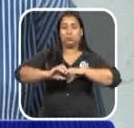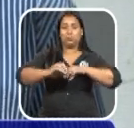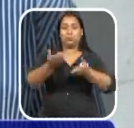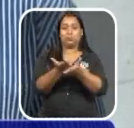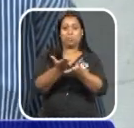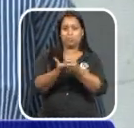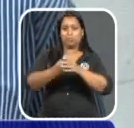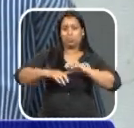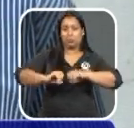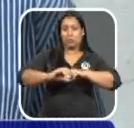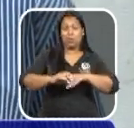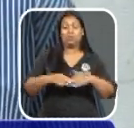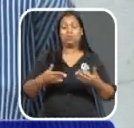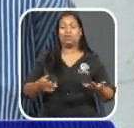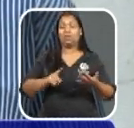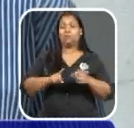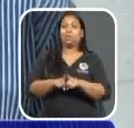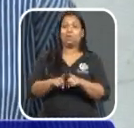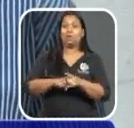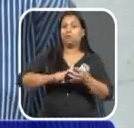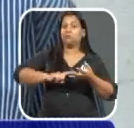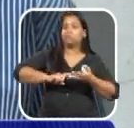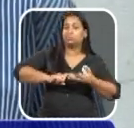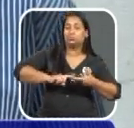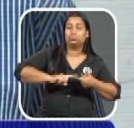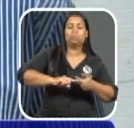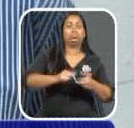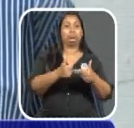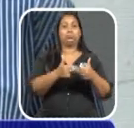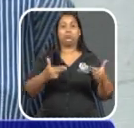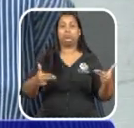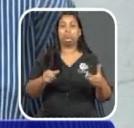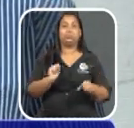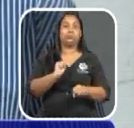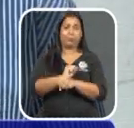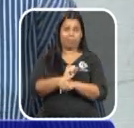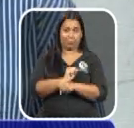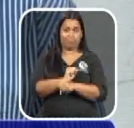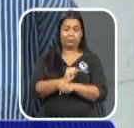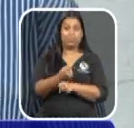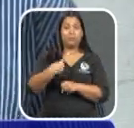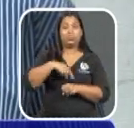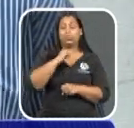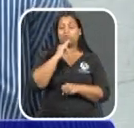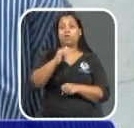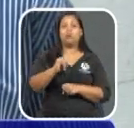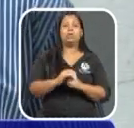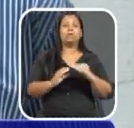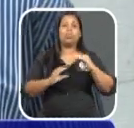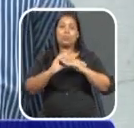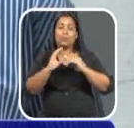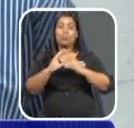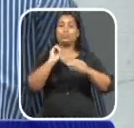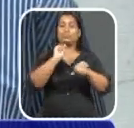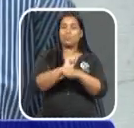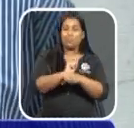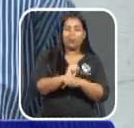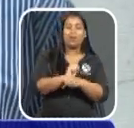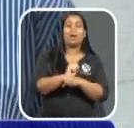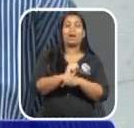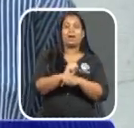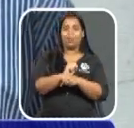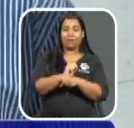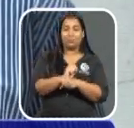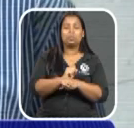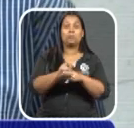sem contar as inúmeras atividades que foram suspensas. Nós podemos decretar o concurso público que foi suspenso por medida